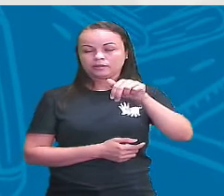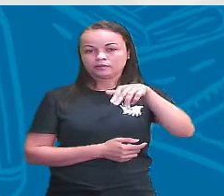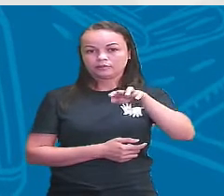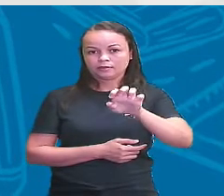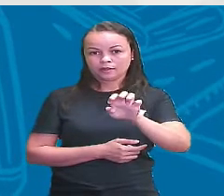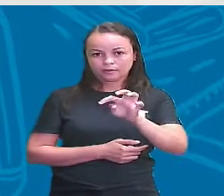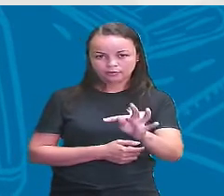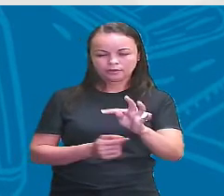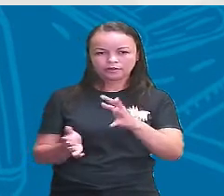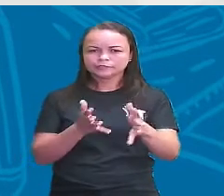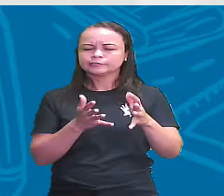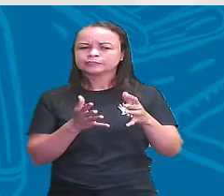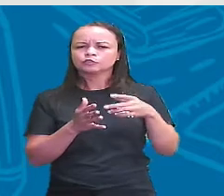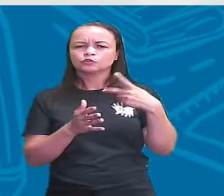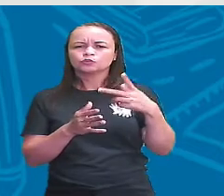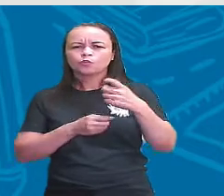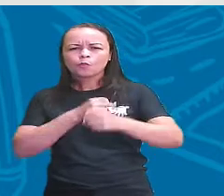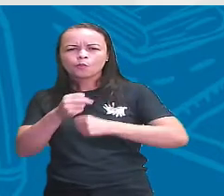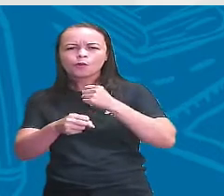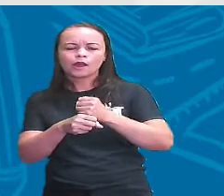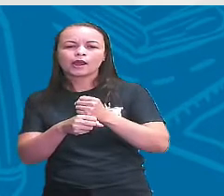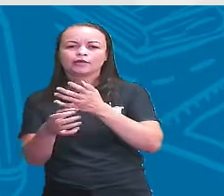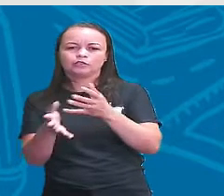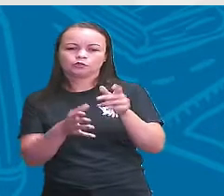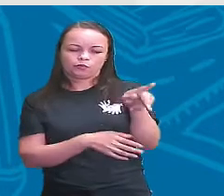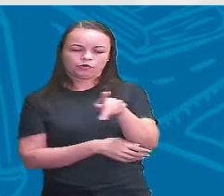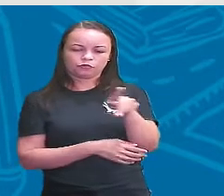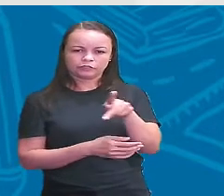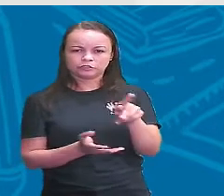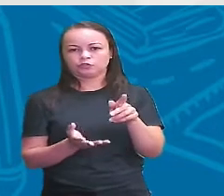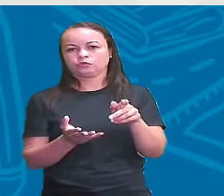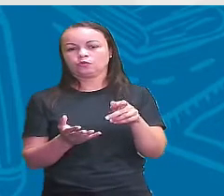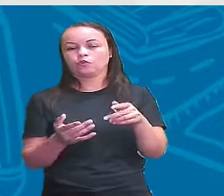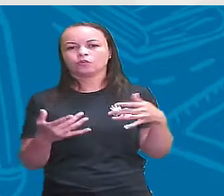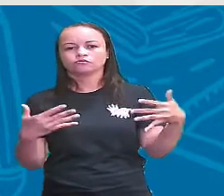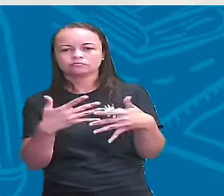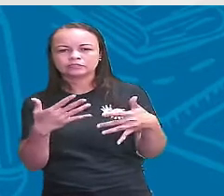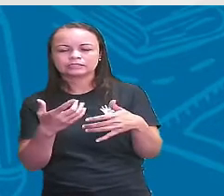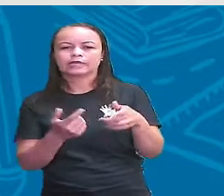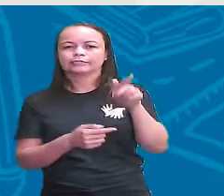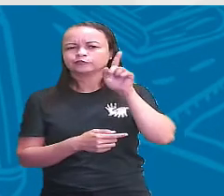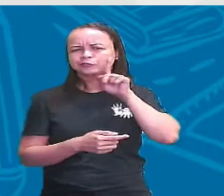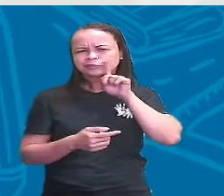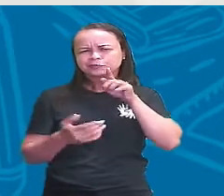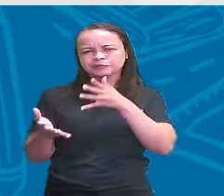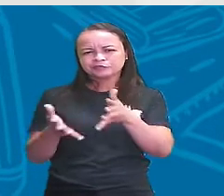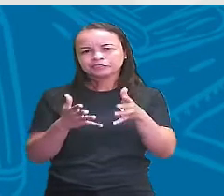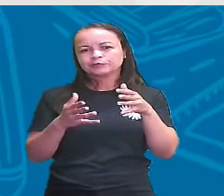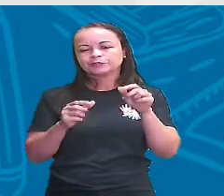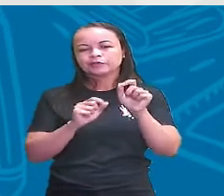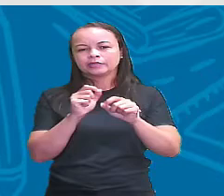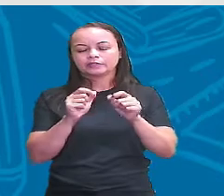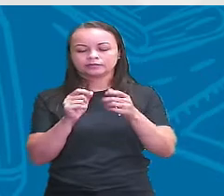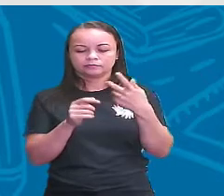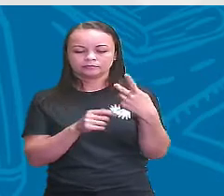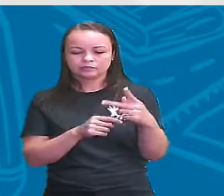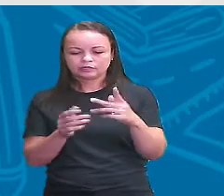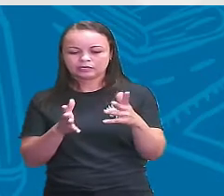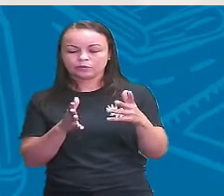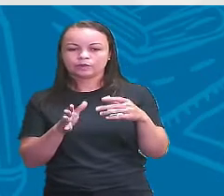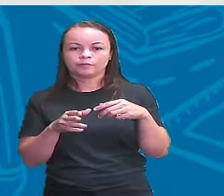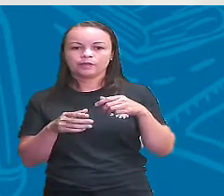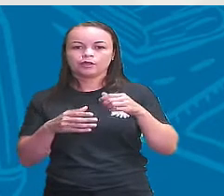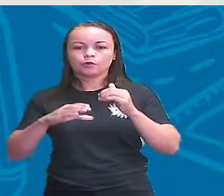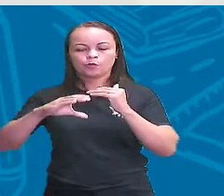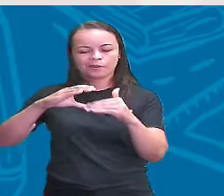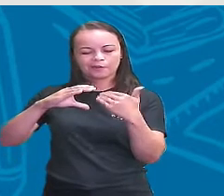pesquisa. Naquele ano, o professor da Universidade da Califórnia passou para um amigo em Stanford o primeiro e-mail da história.